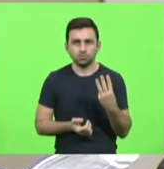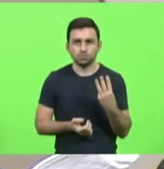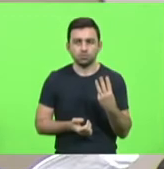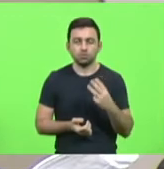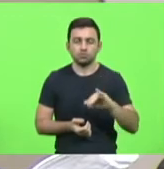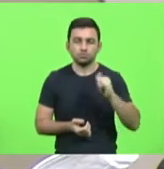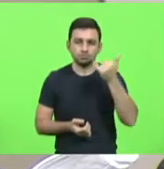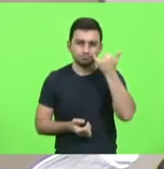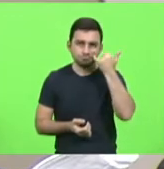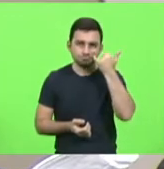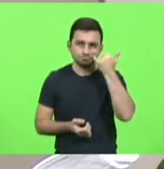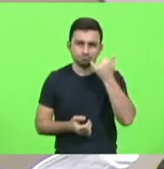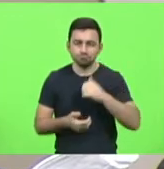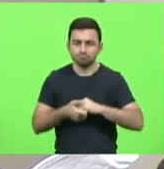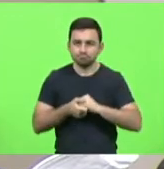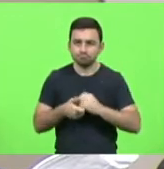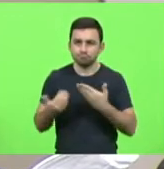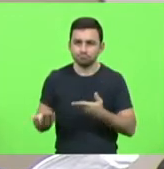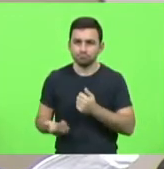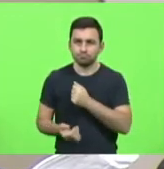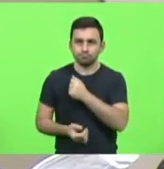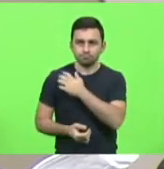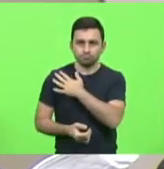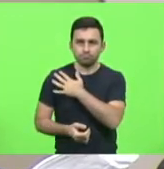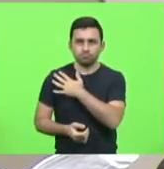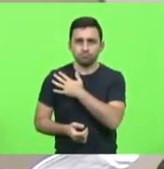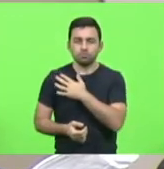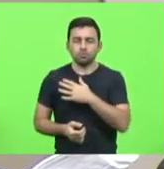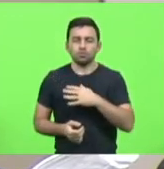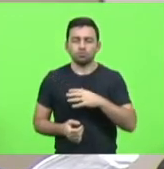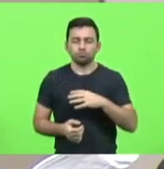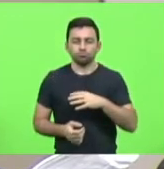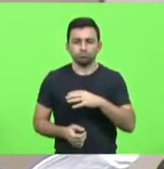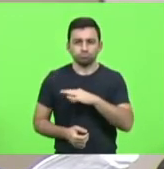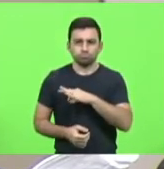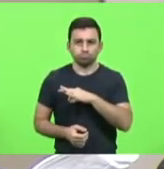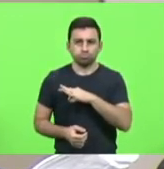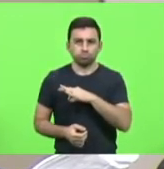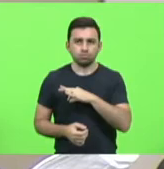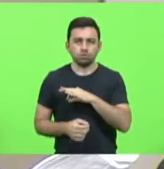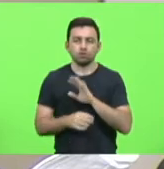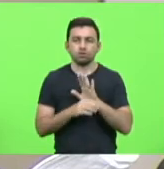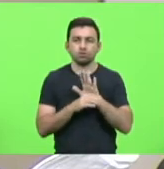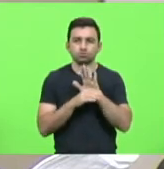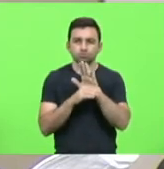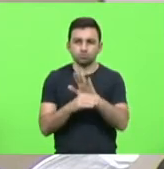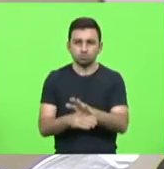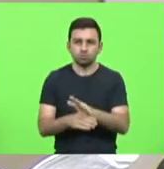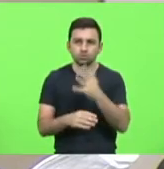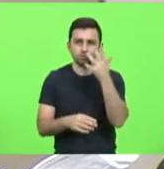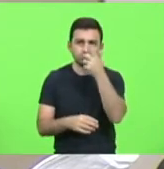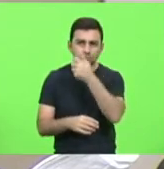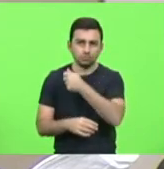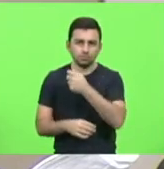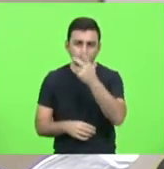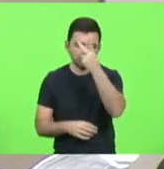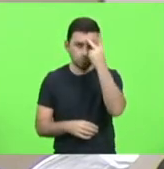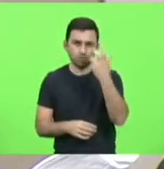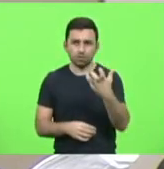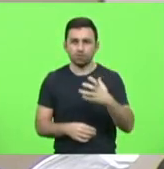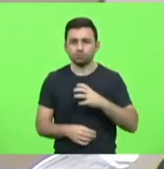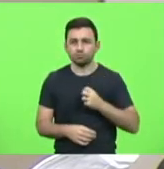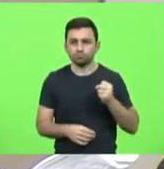Lopes, cumprimentando o soldado Juliano Cardoso pelo ato de bravura ao salvar a vida de um homem que tentou cometer suicídio na cidade de Criciúma.